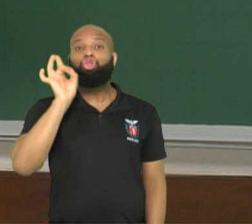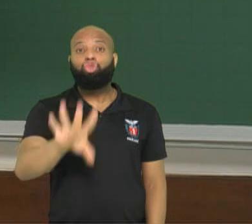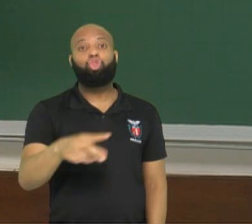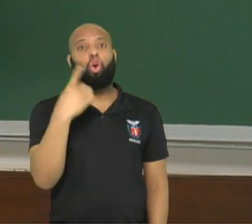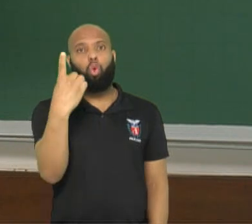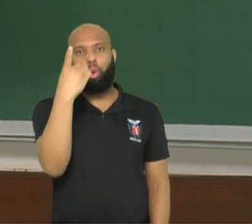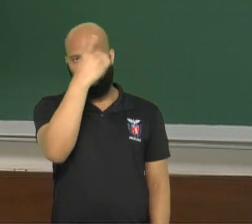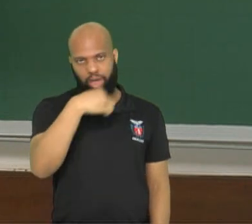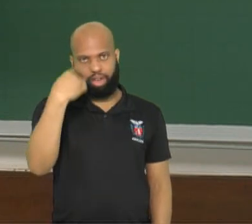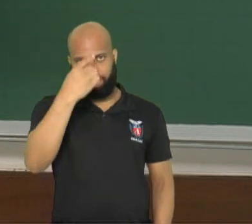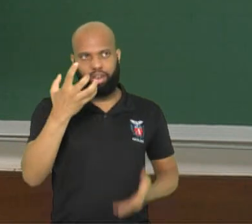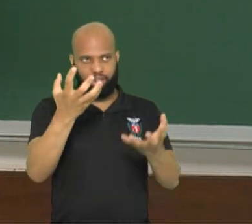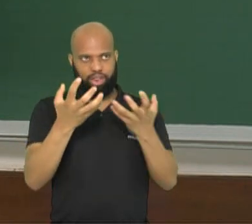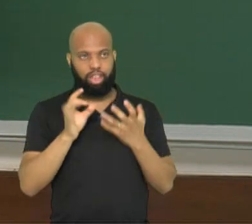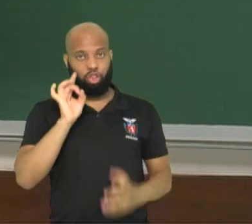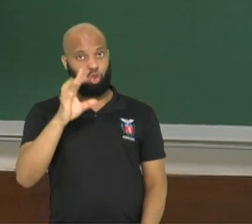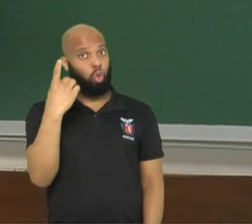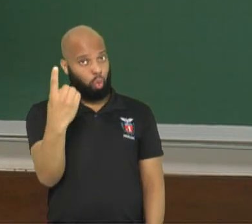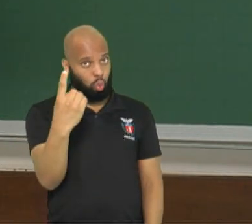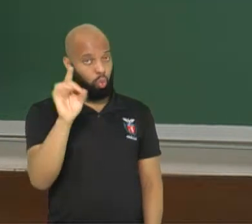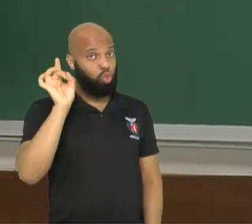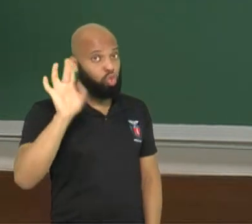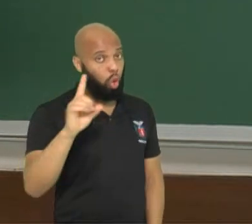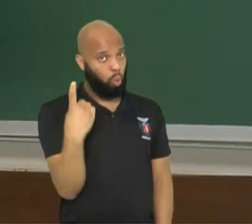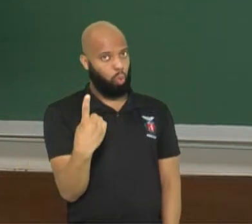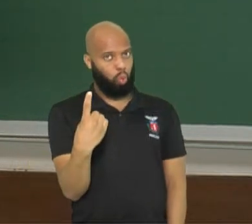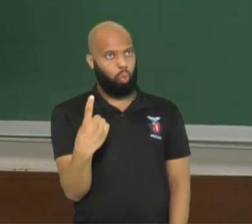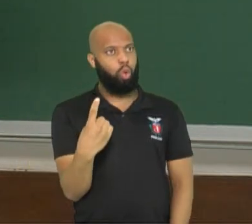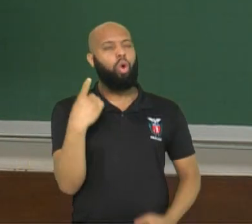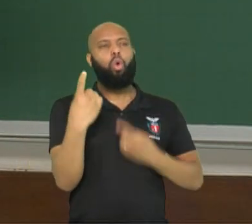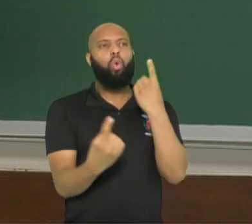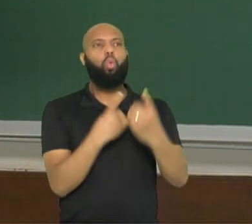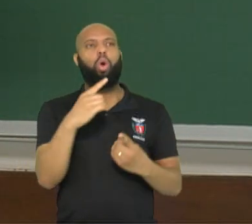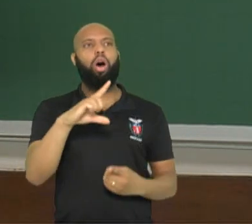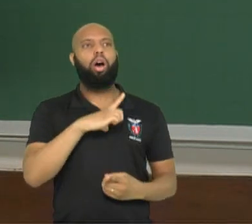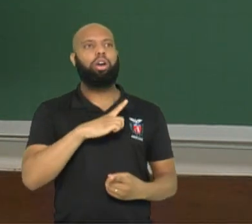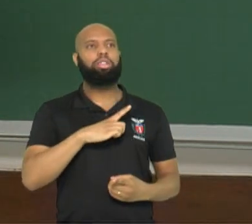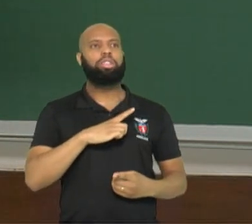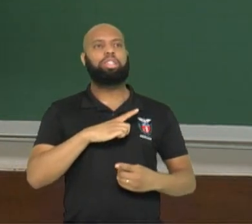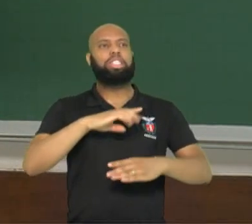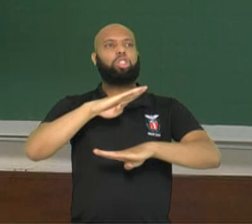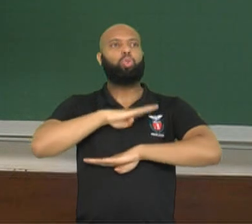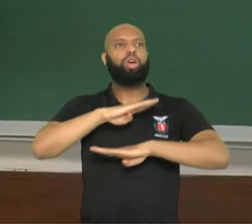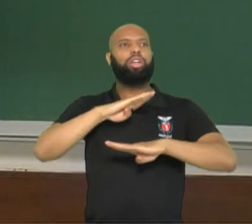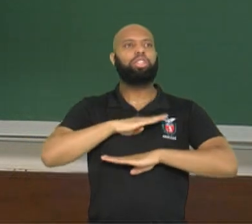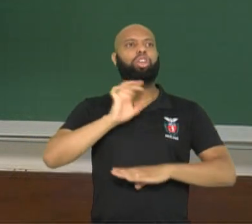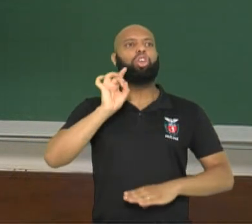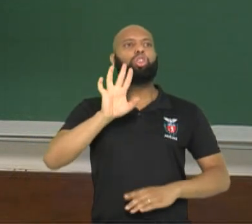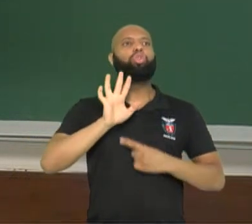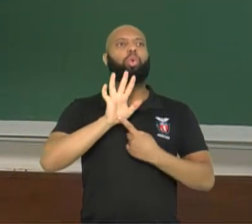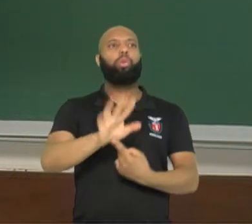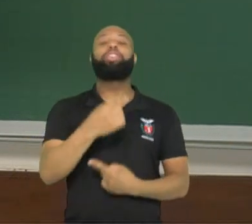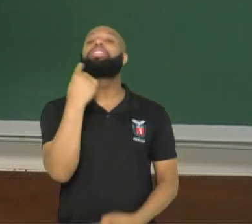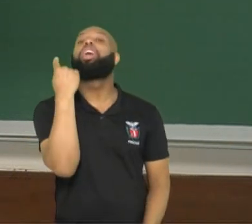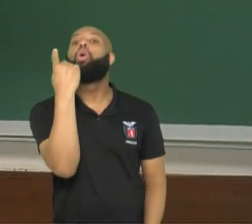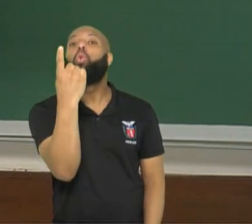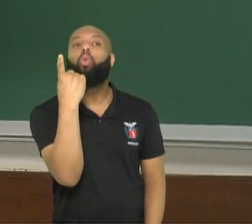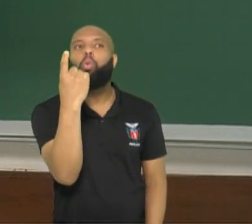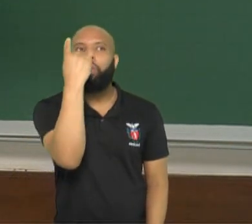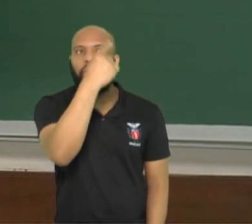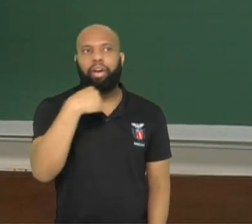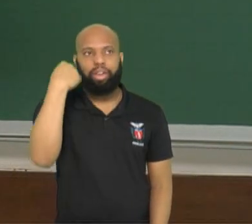De sair apenas uma cara, apenas uma cara. Qual dessas três situações apresenta apenas uma